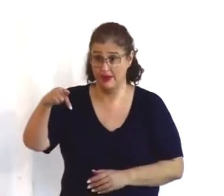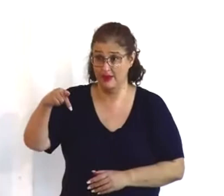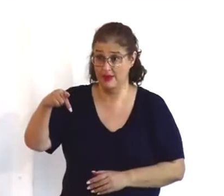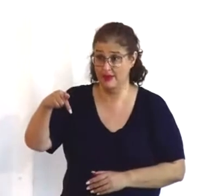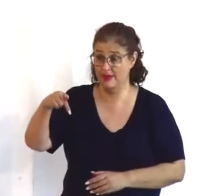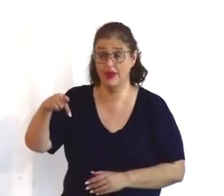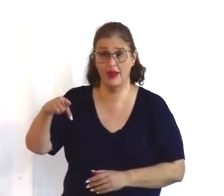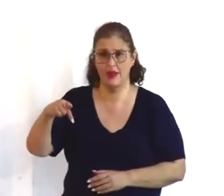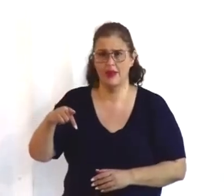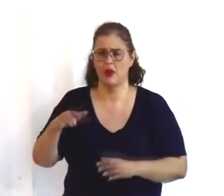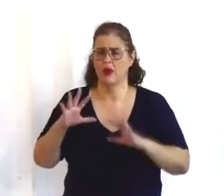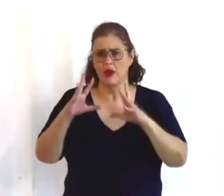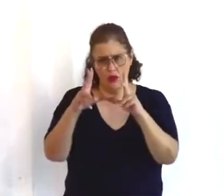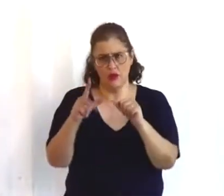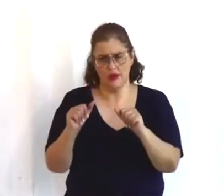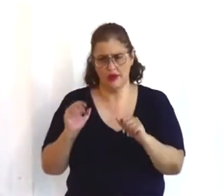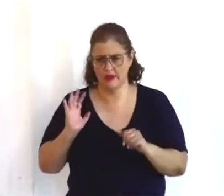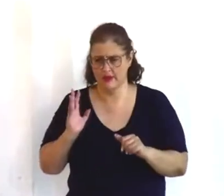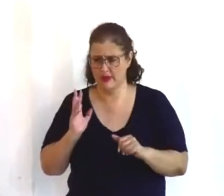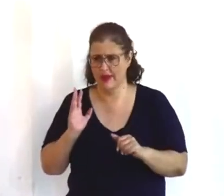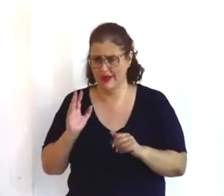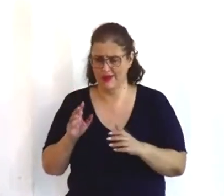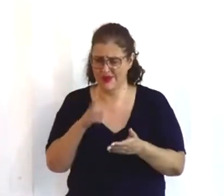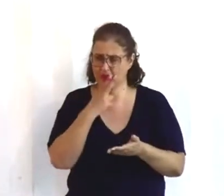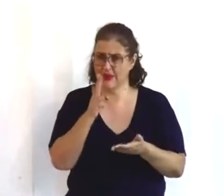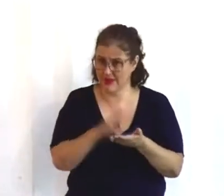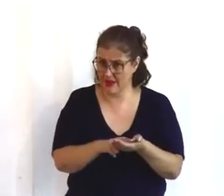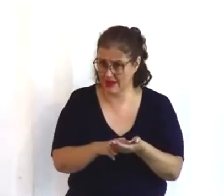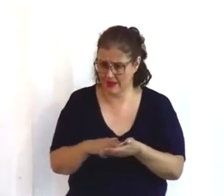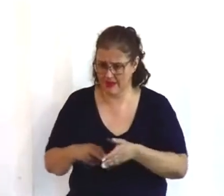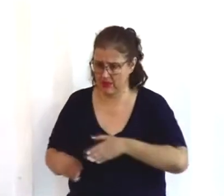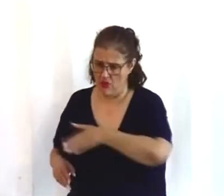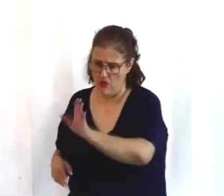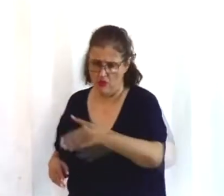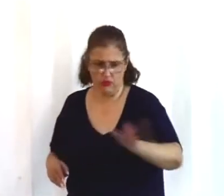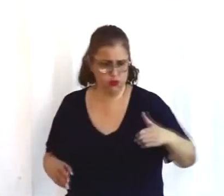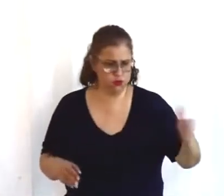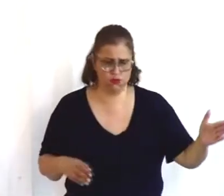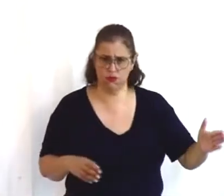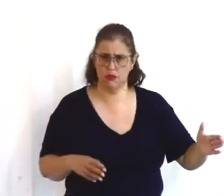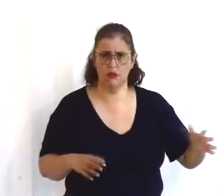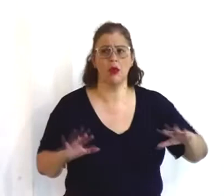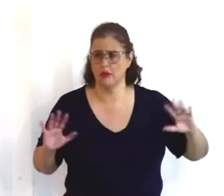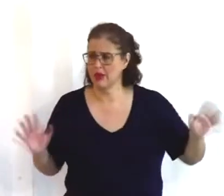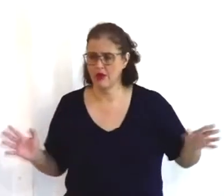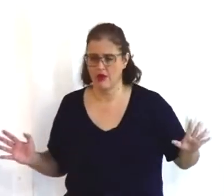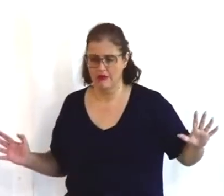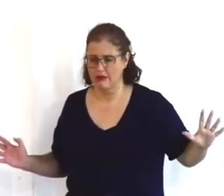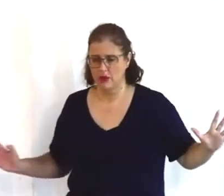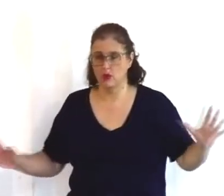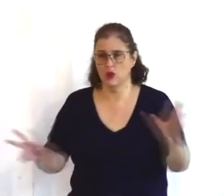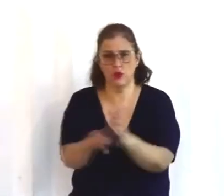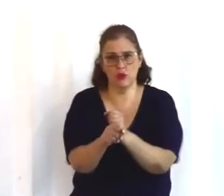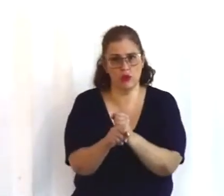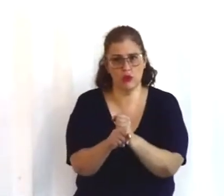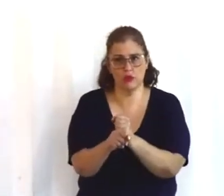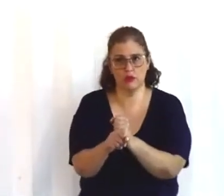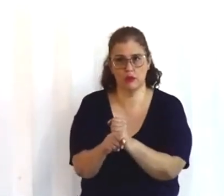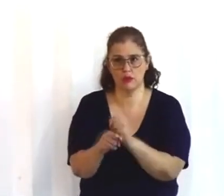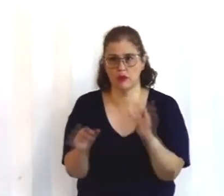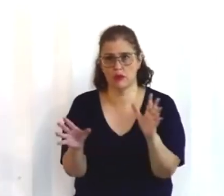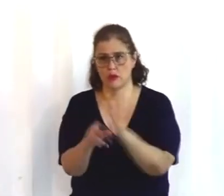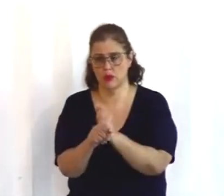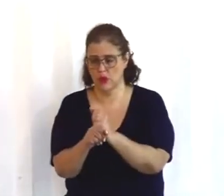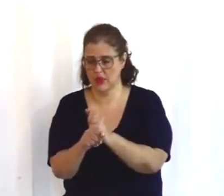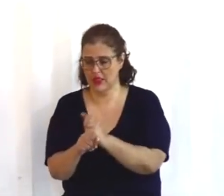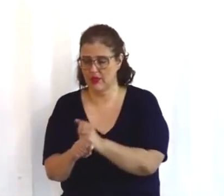lida também em Esmirna, e assim por diante. Não era uma carta específica para cada igreja. É claro que o Senhor Jesus se revela, declara